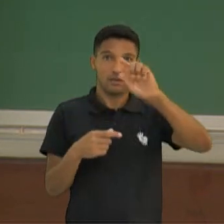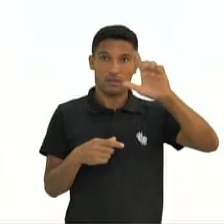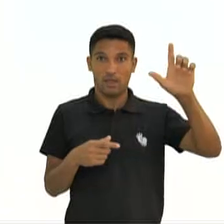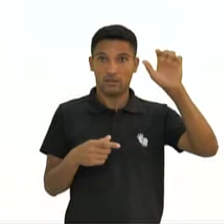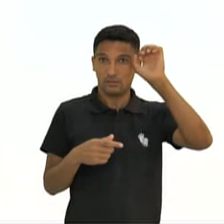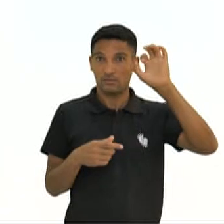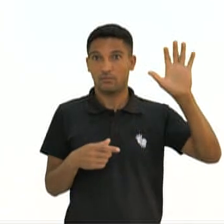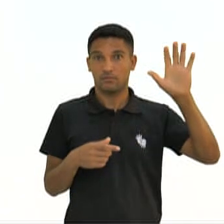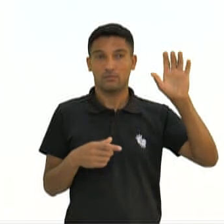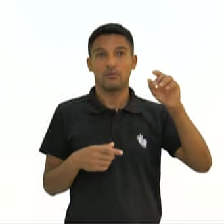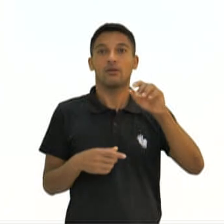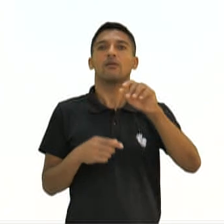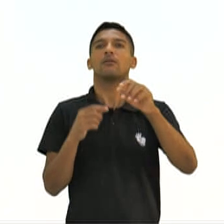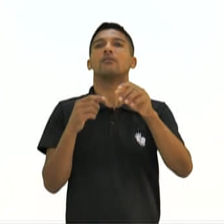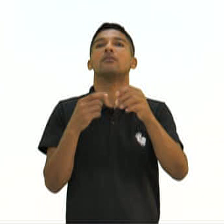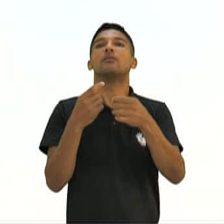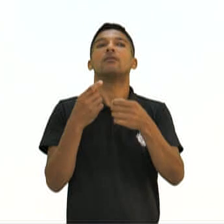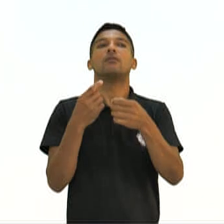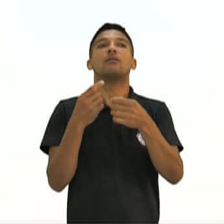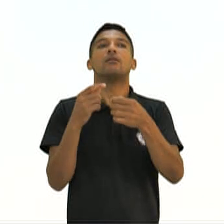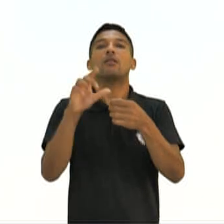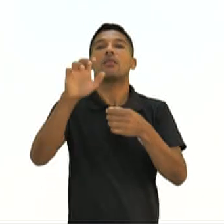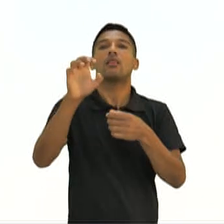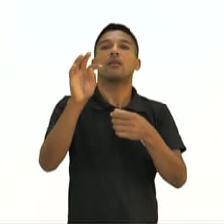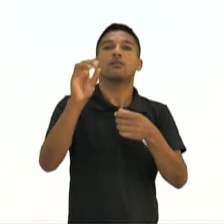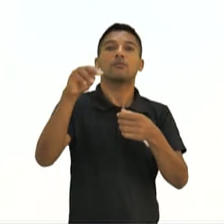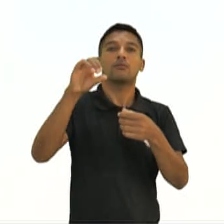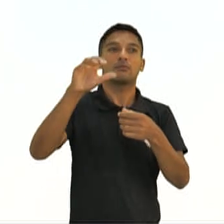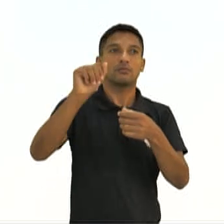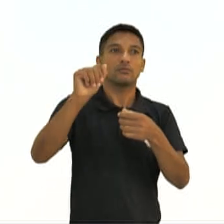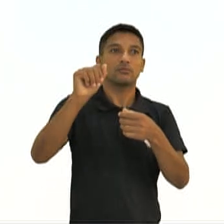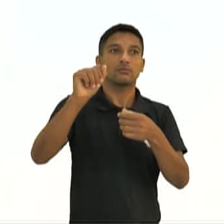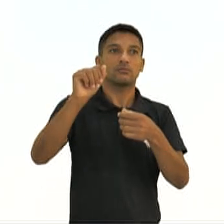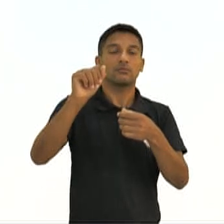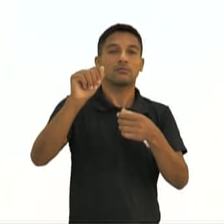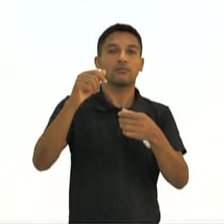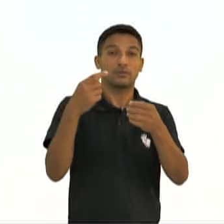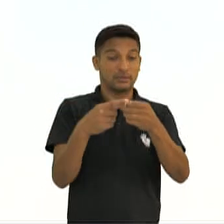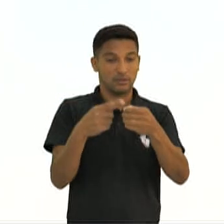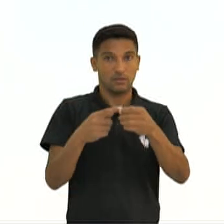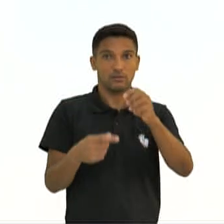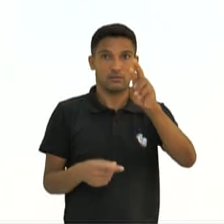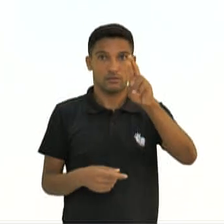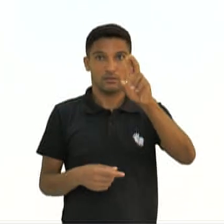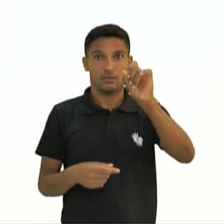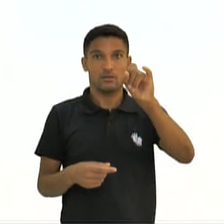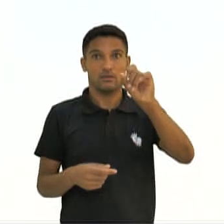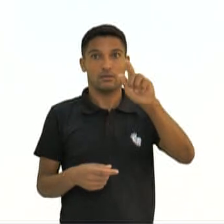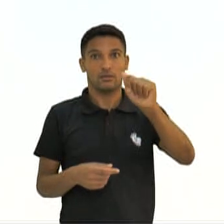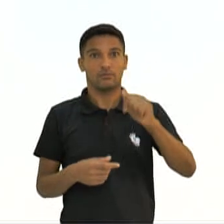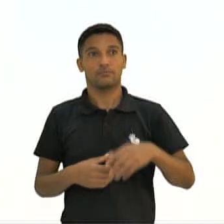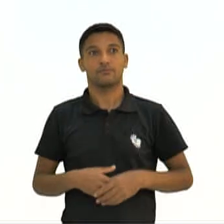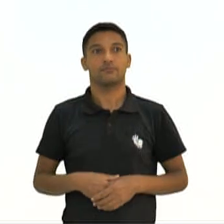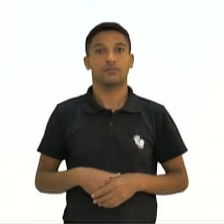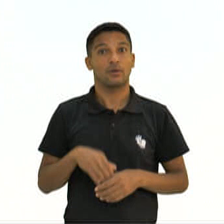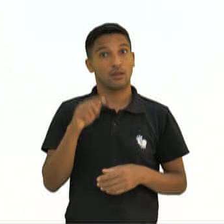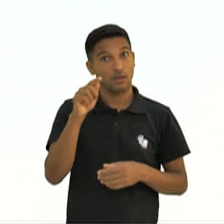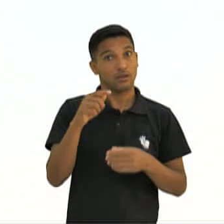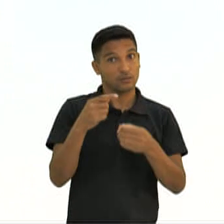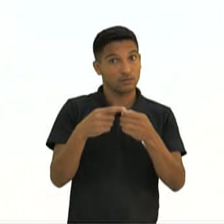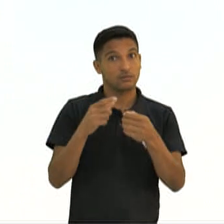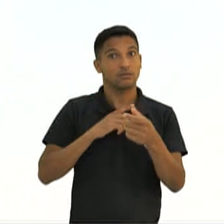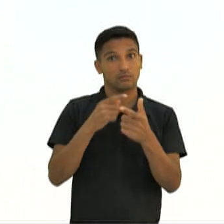em Riga, na Letônia. As cidades do leste europeu têm uma característica de um problema que acaba afetando as áreas urbanas, que são